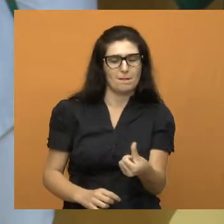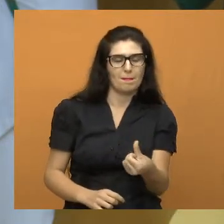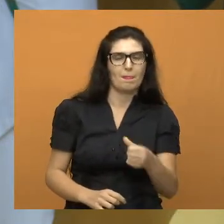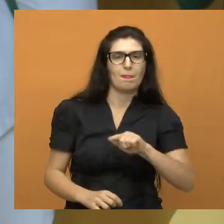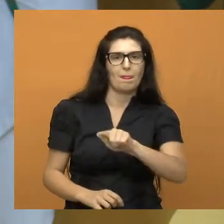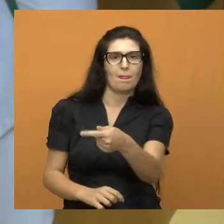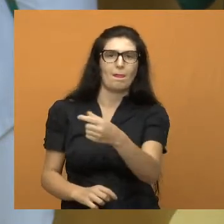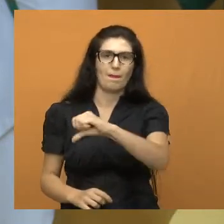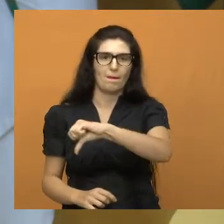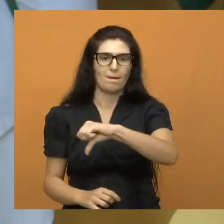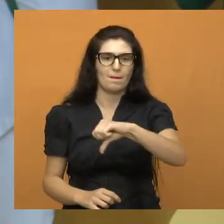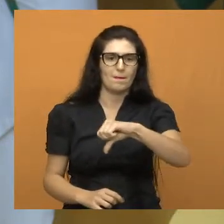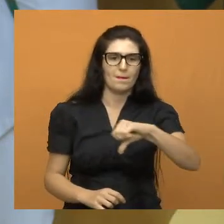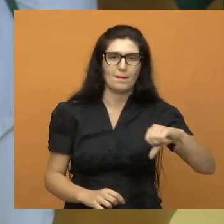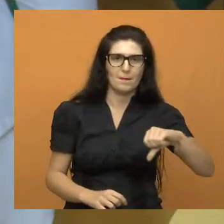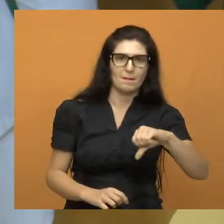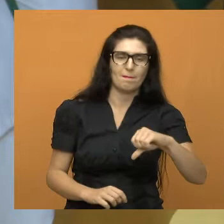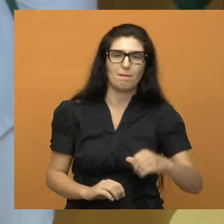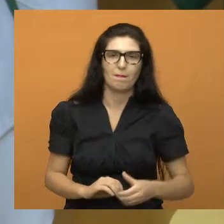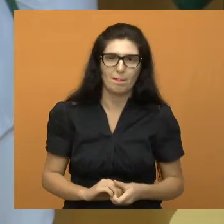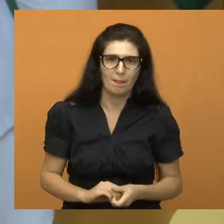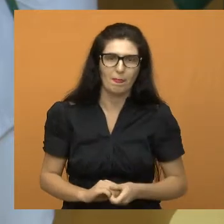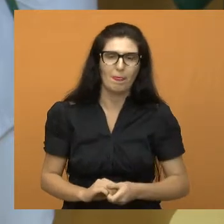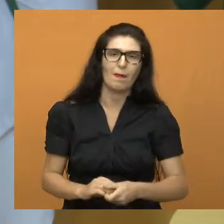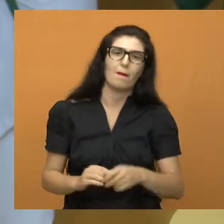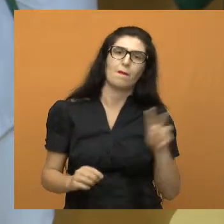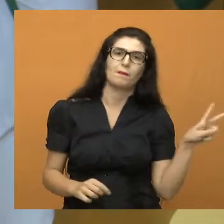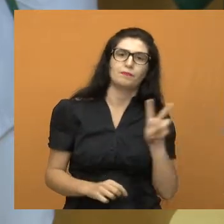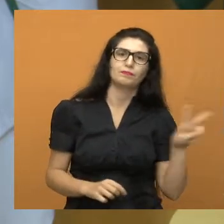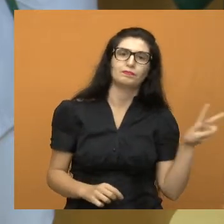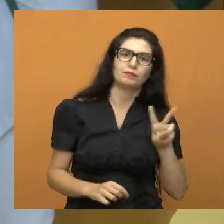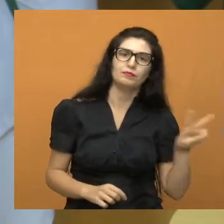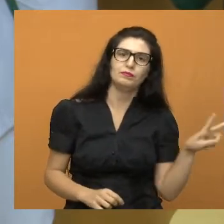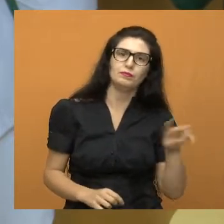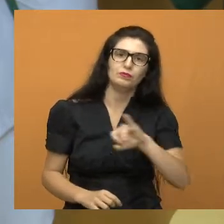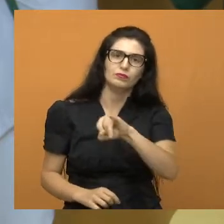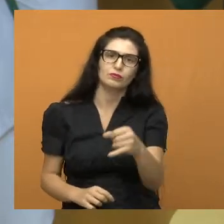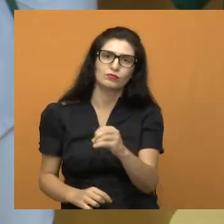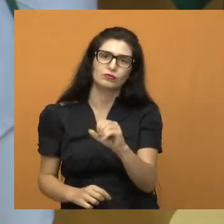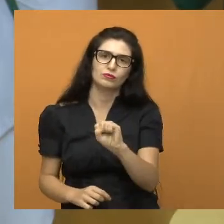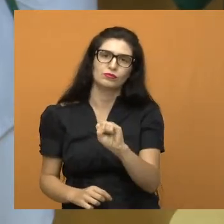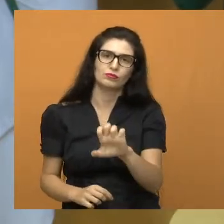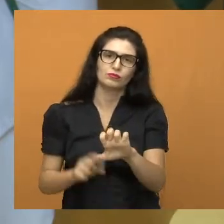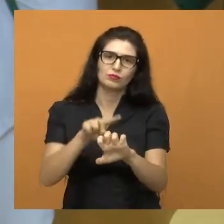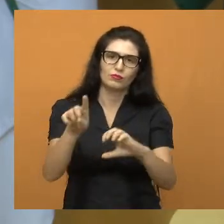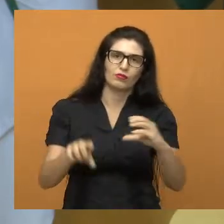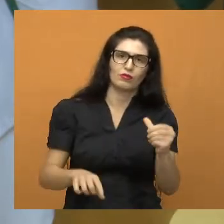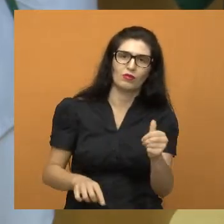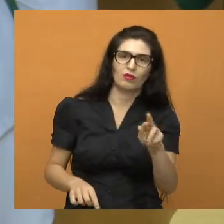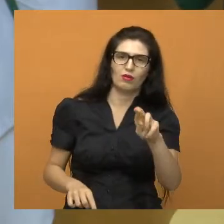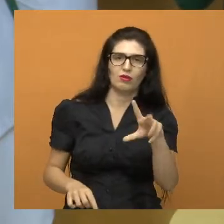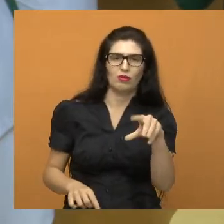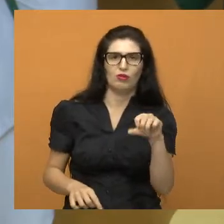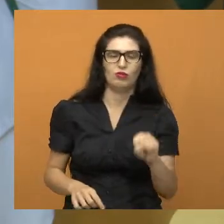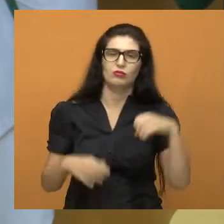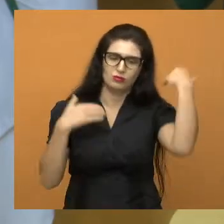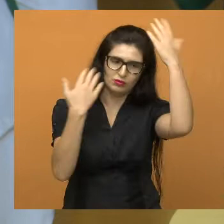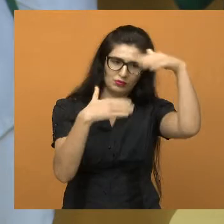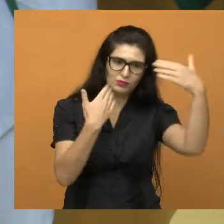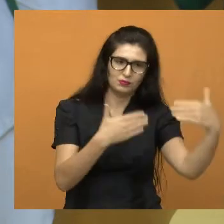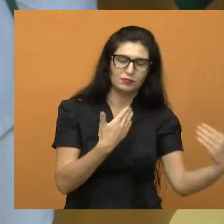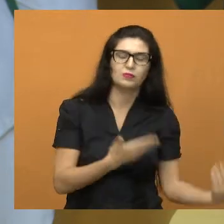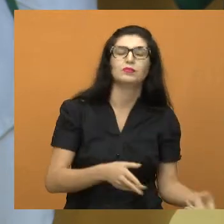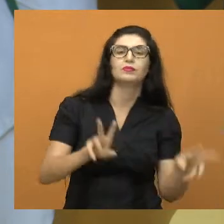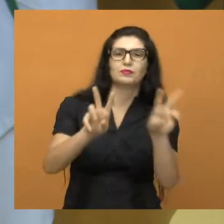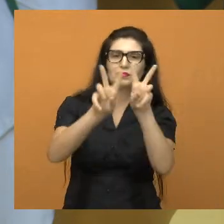176, de 1999, de autoria do vereador, à época, José Carlos Diogo, instituiu a sessão solene para